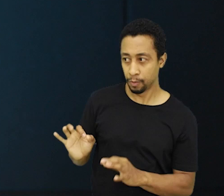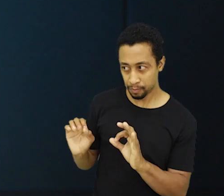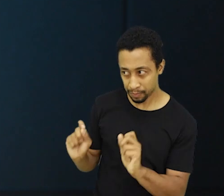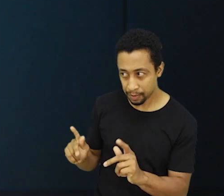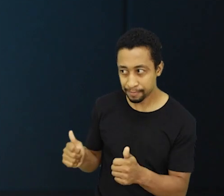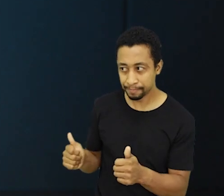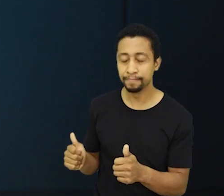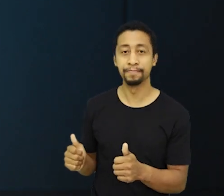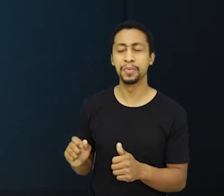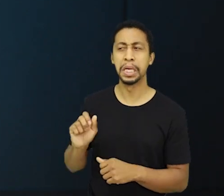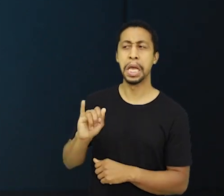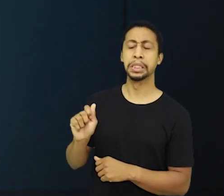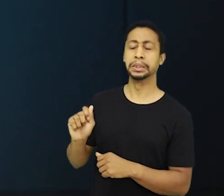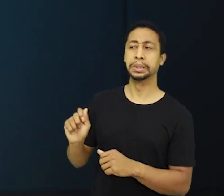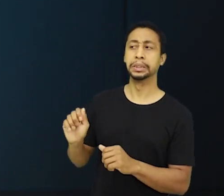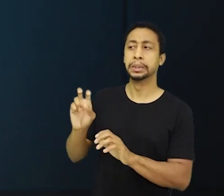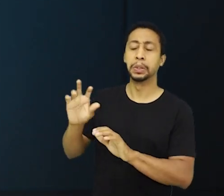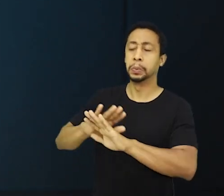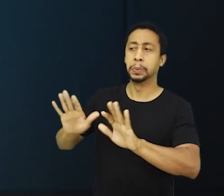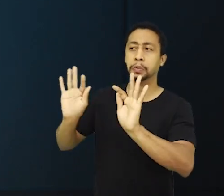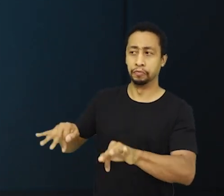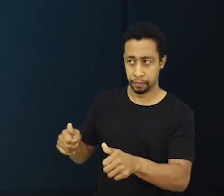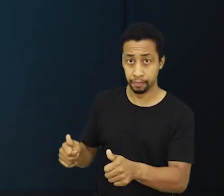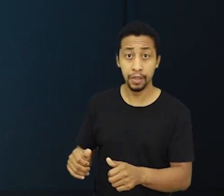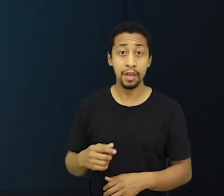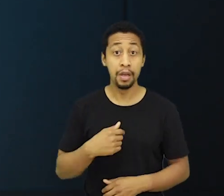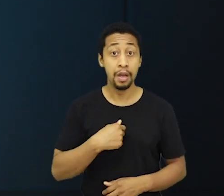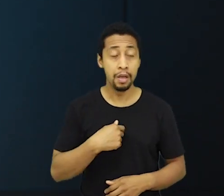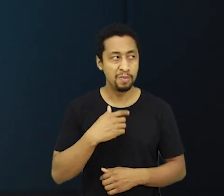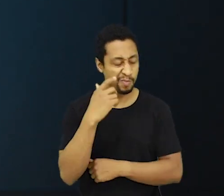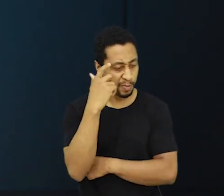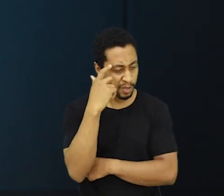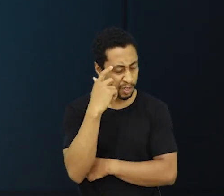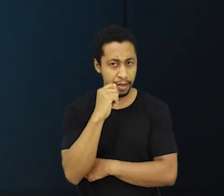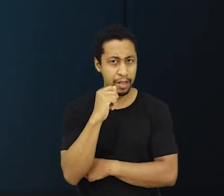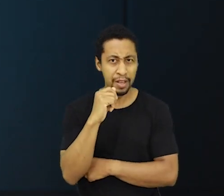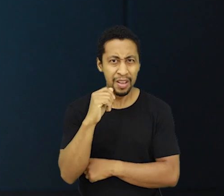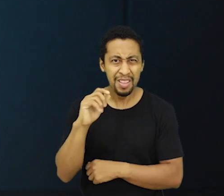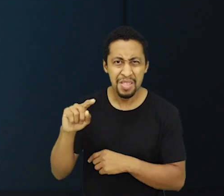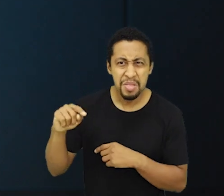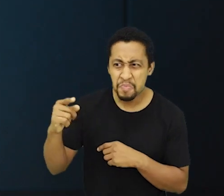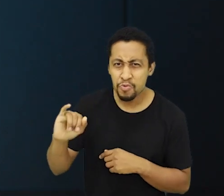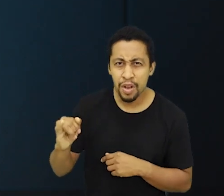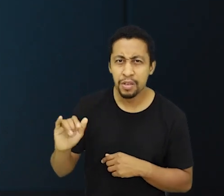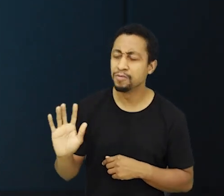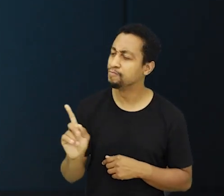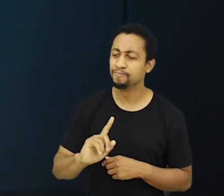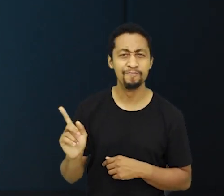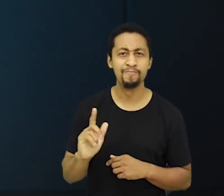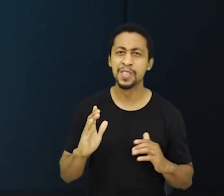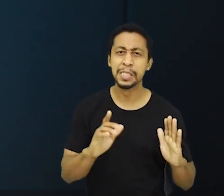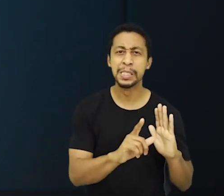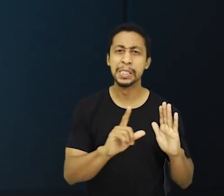Então, o primeiro desafio foi esse. Vou dar a sentença durante a vigência do AI-5, para